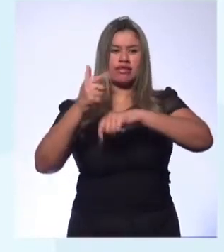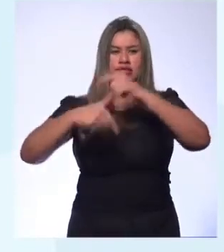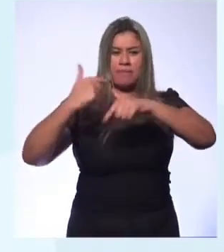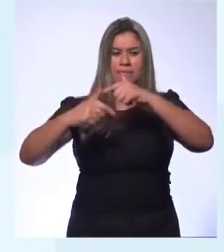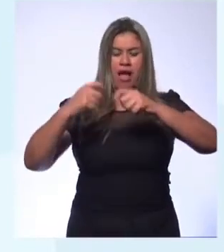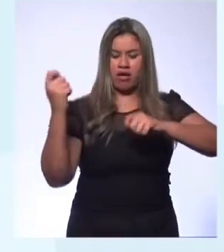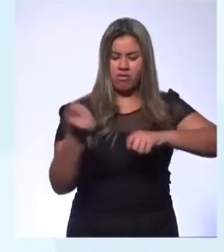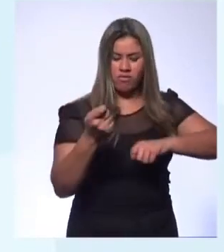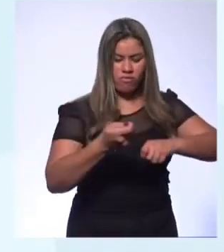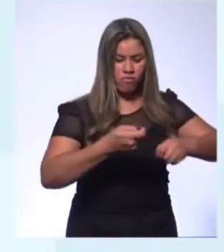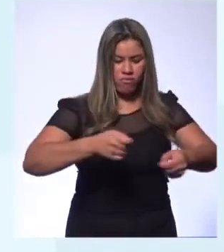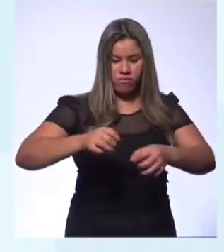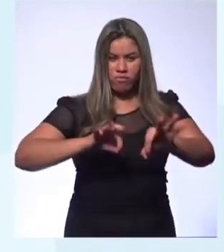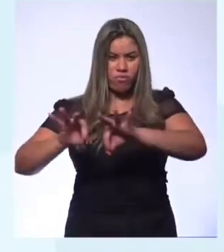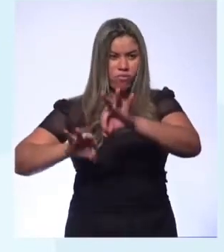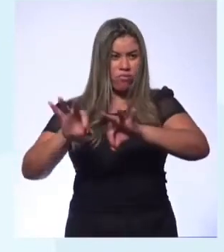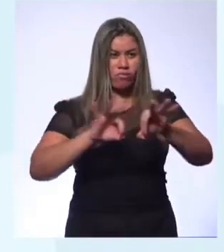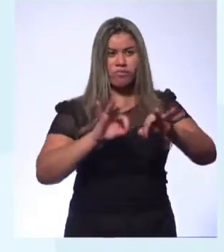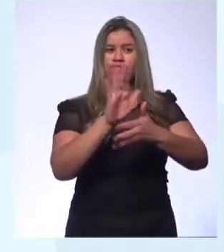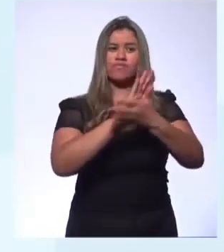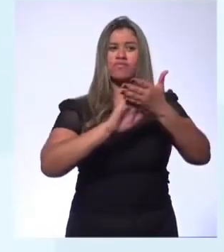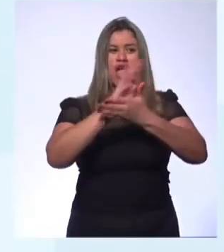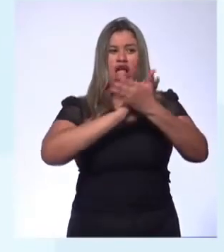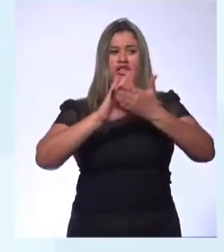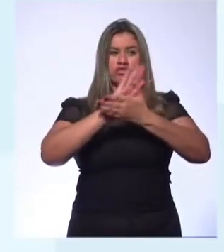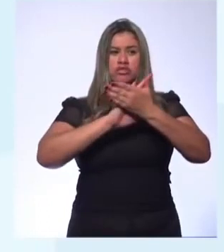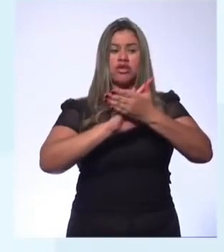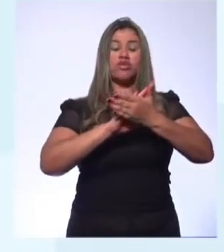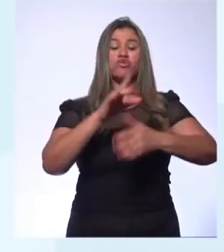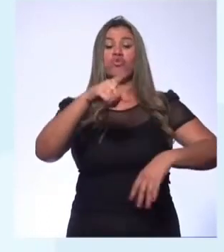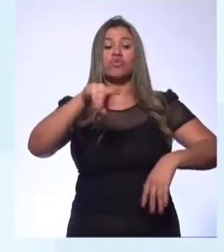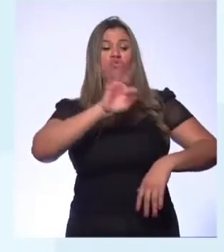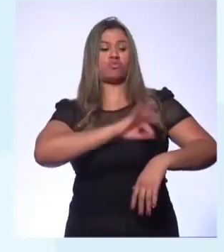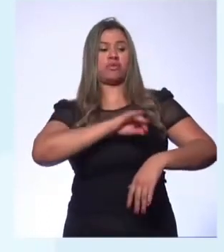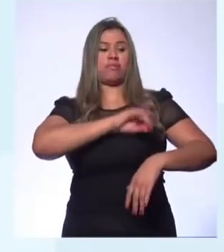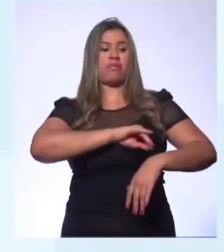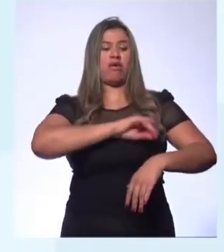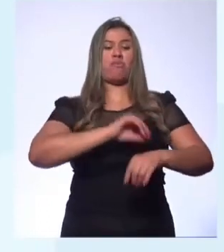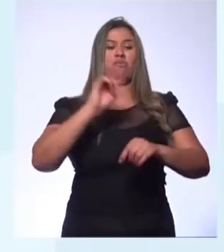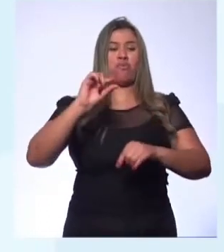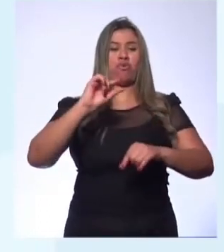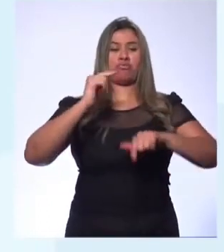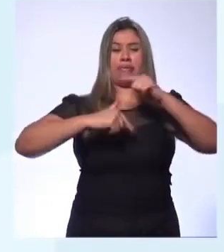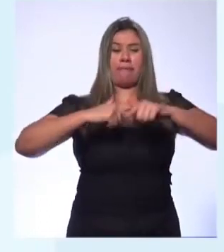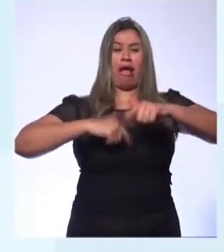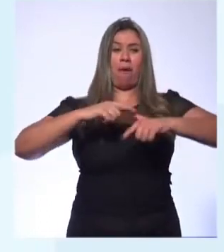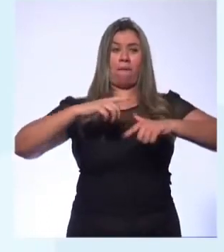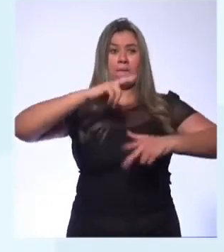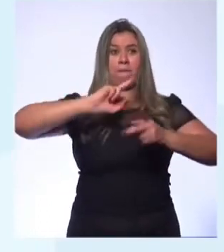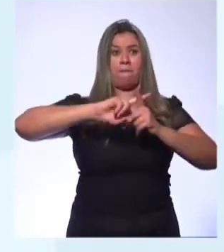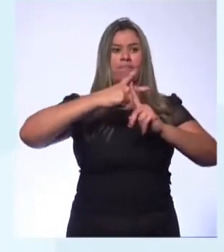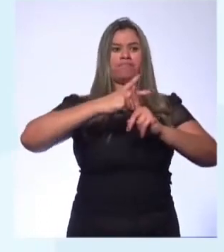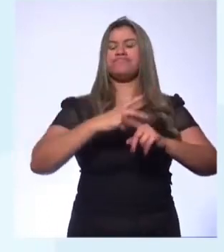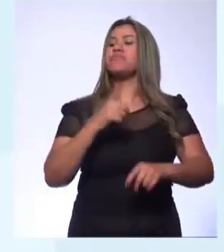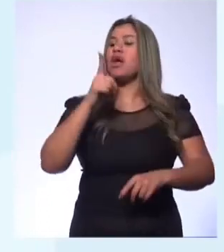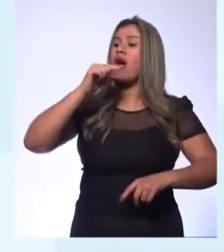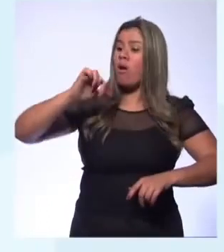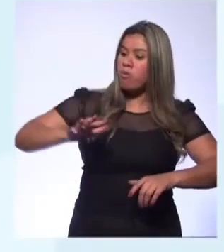agentes de trabalho que faça muito e ganhe pouco. Ó, inundação, faz o que